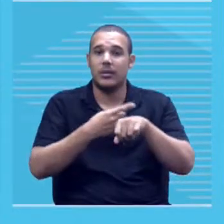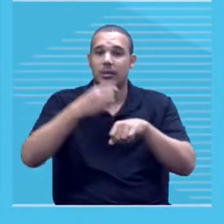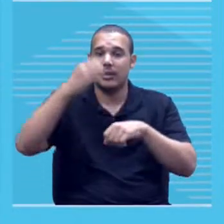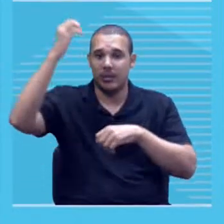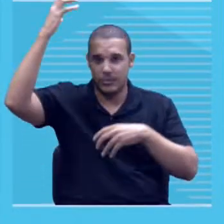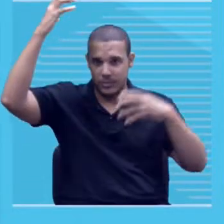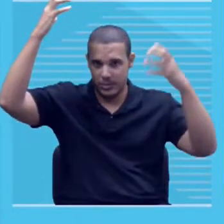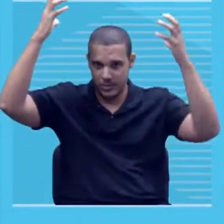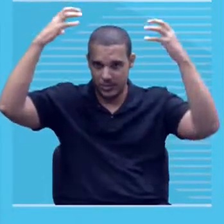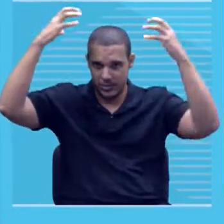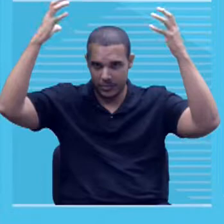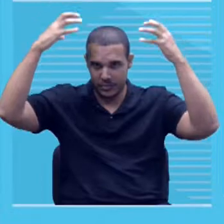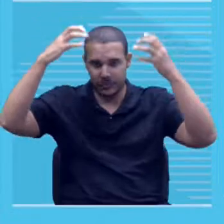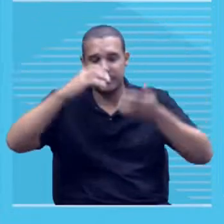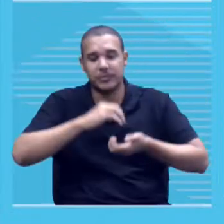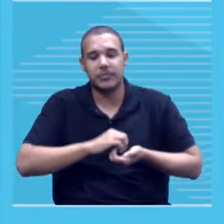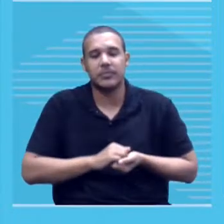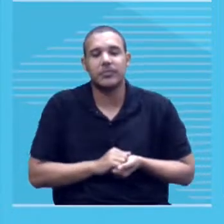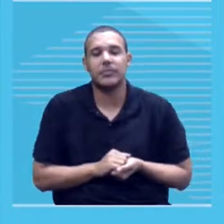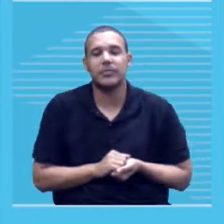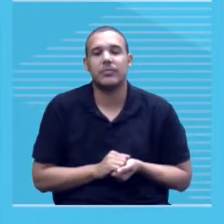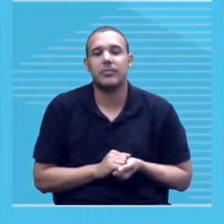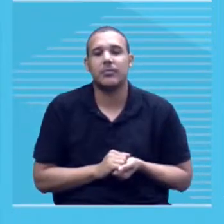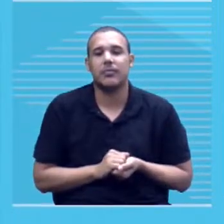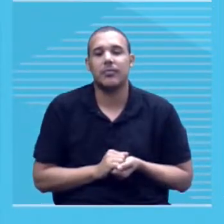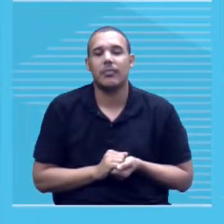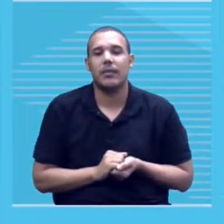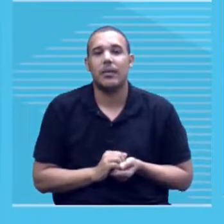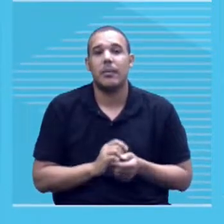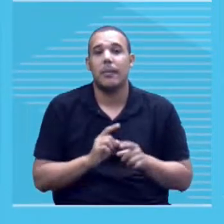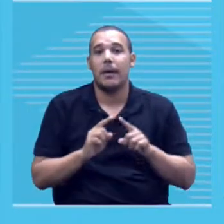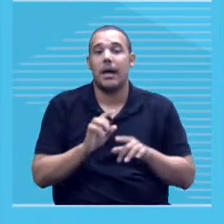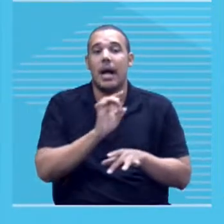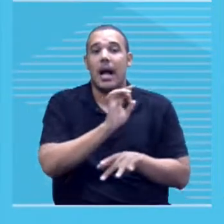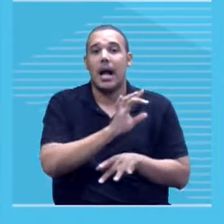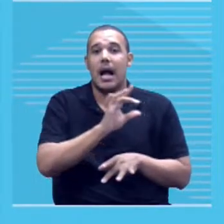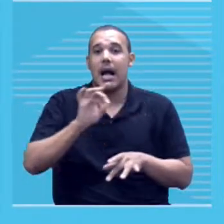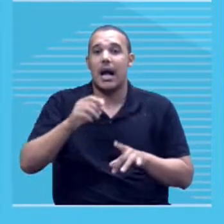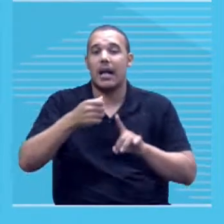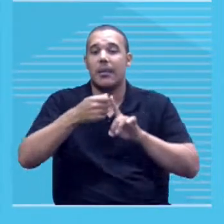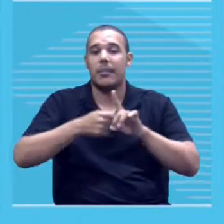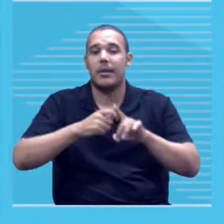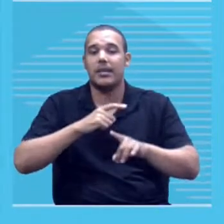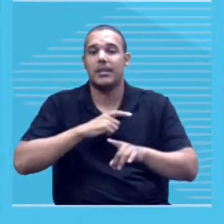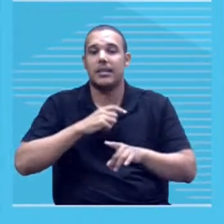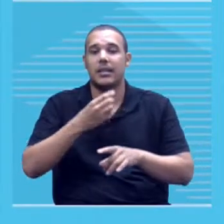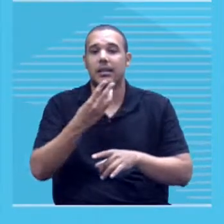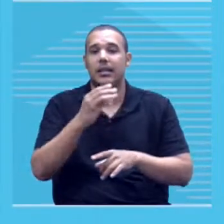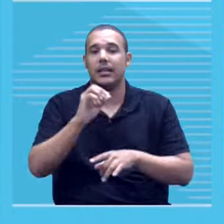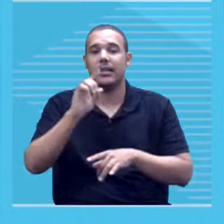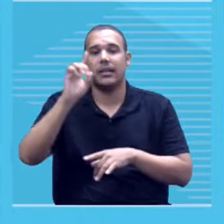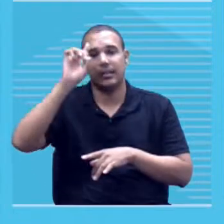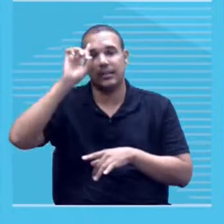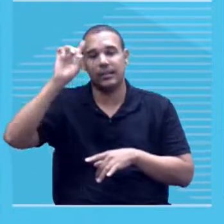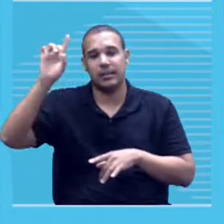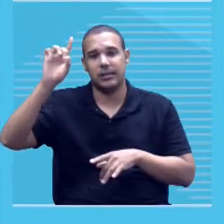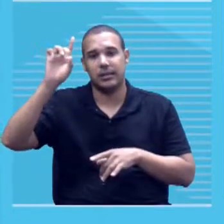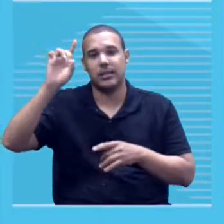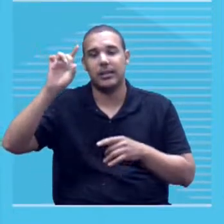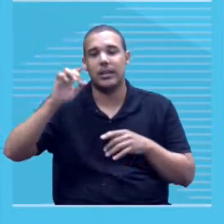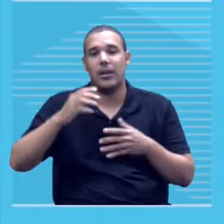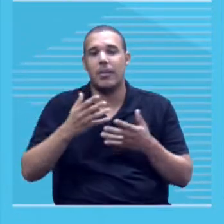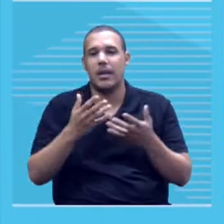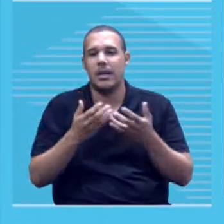falou sobre ele. Só que cada mês tem 30 dias. Como ele quer a potência